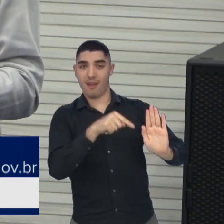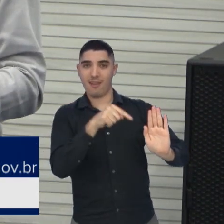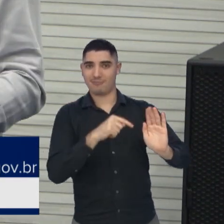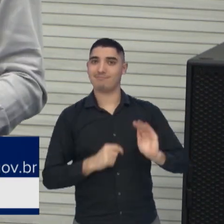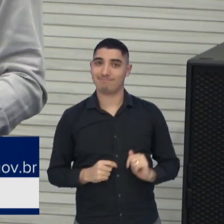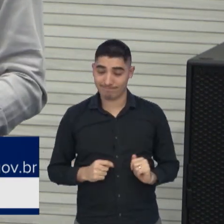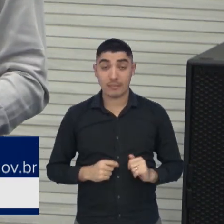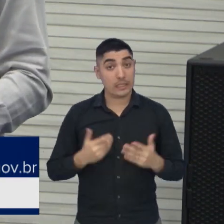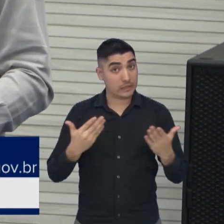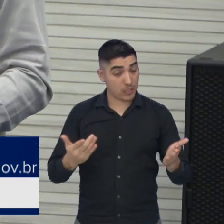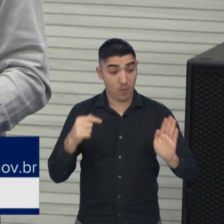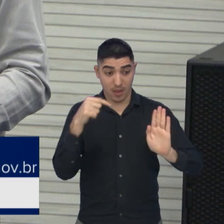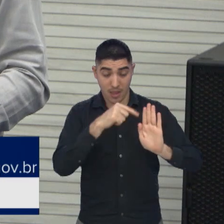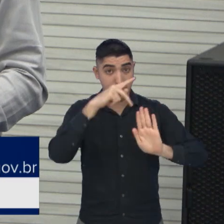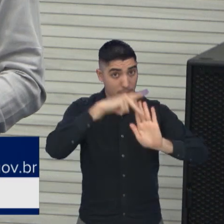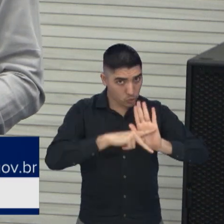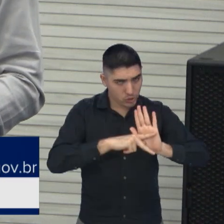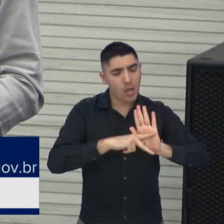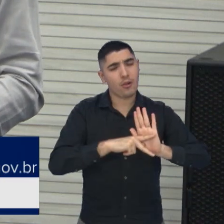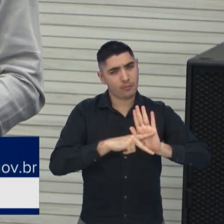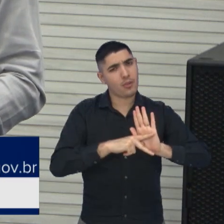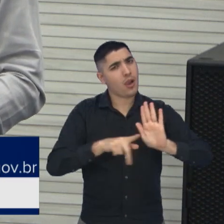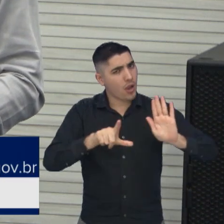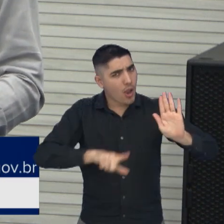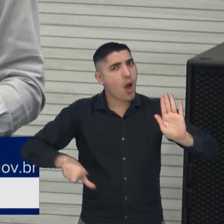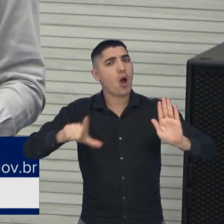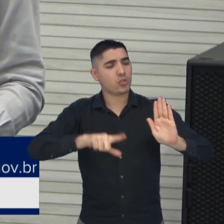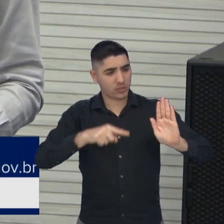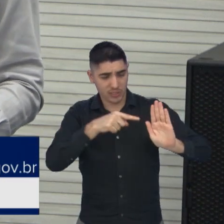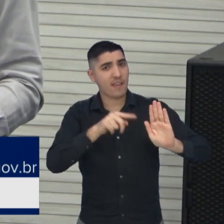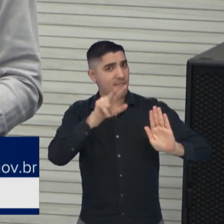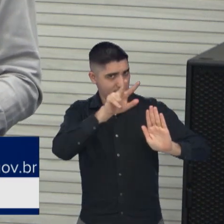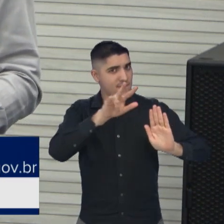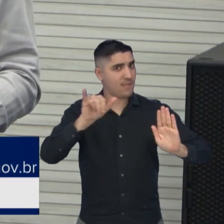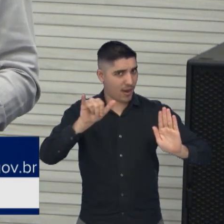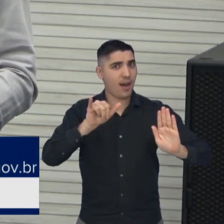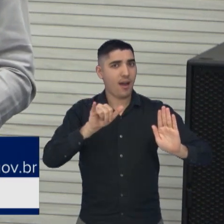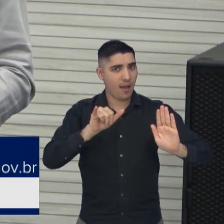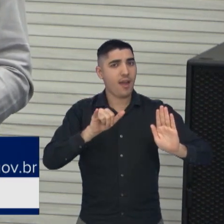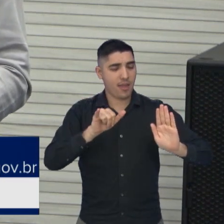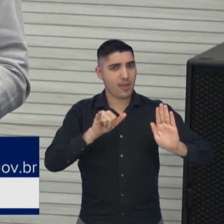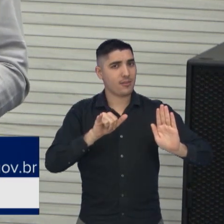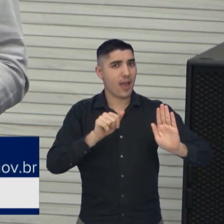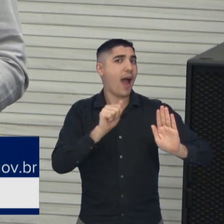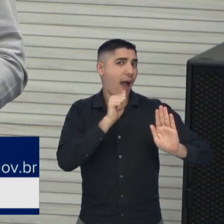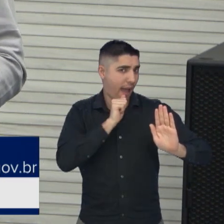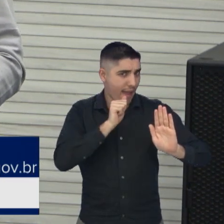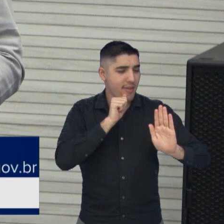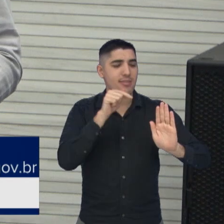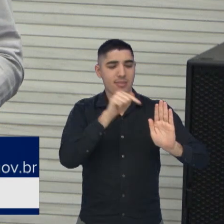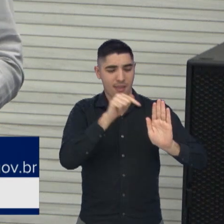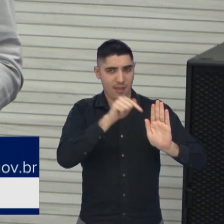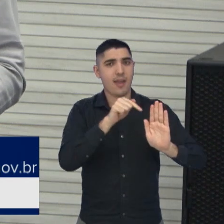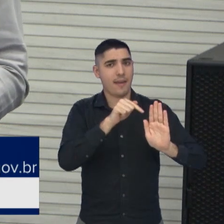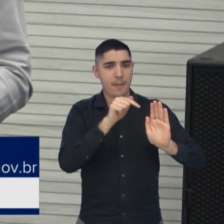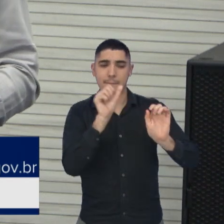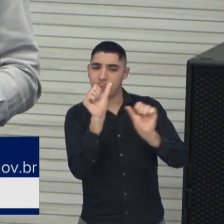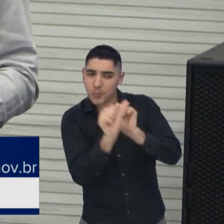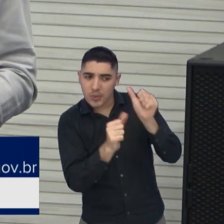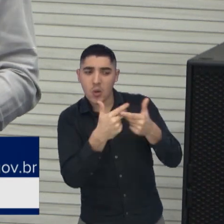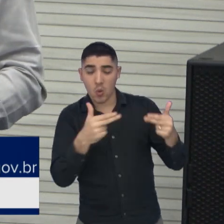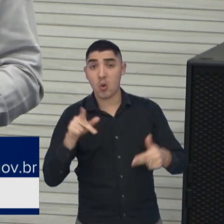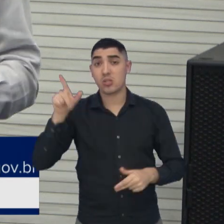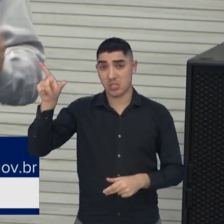assim, esse projeto, óbvio, vai sofrer novas interferências da justiça,